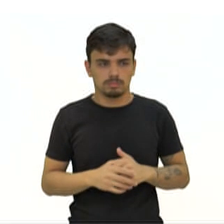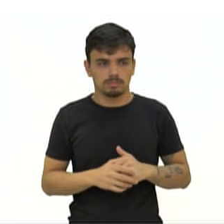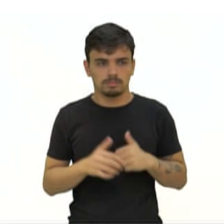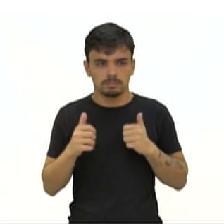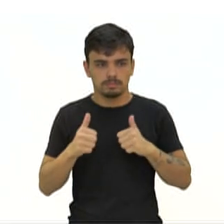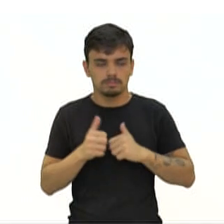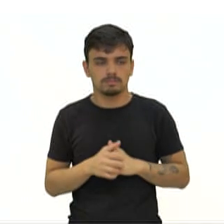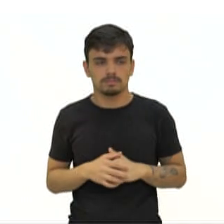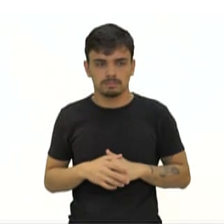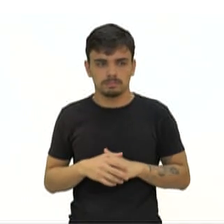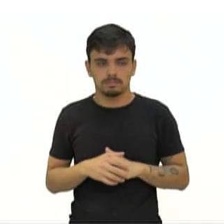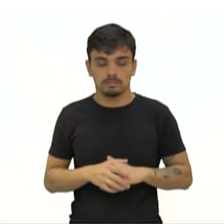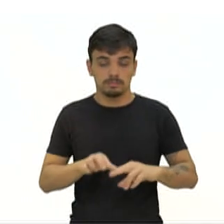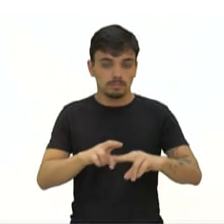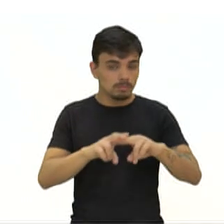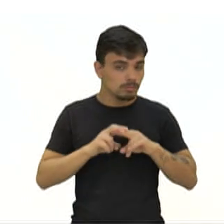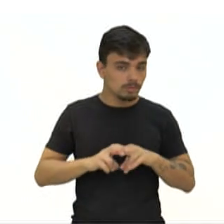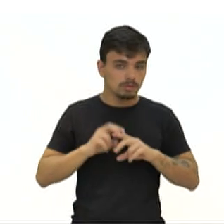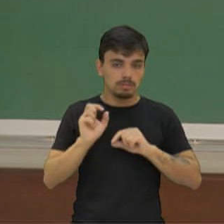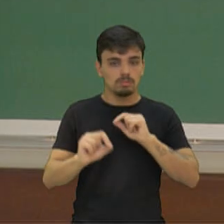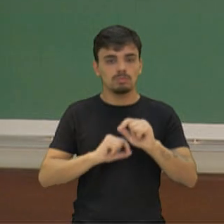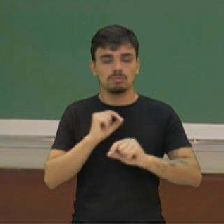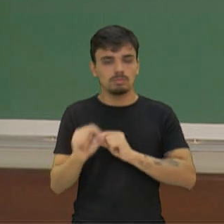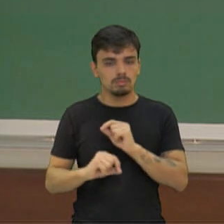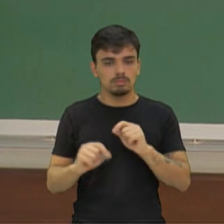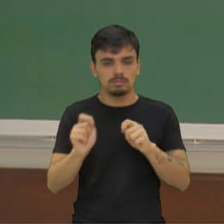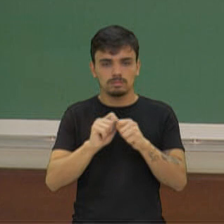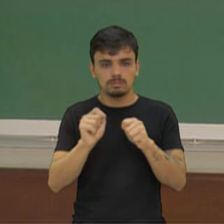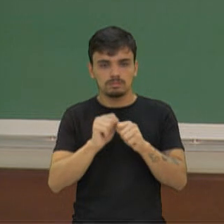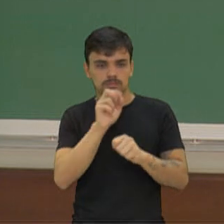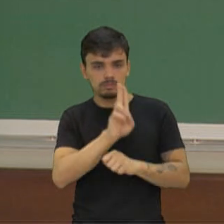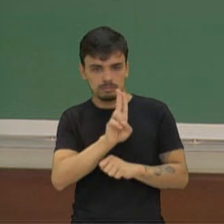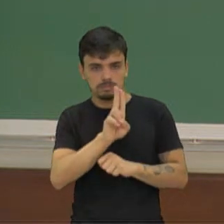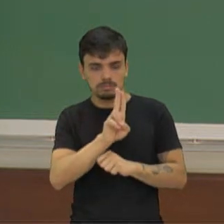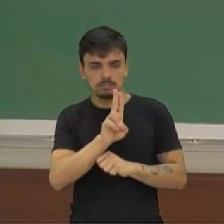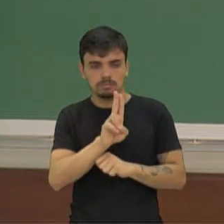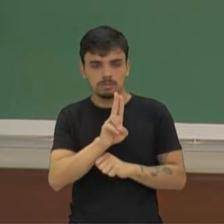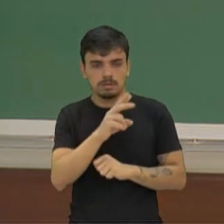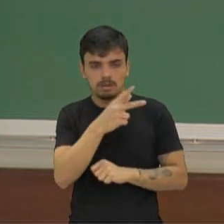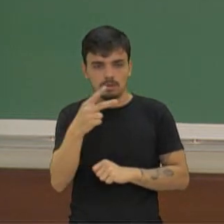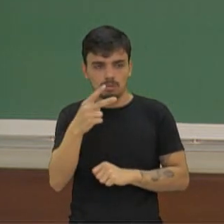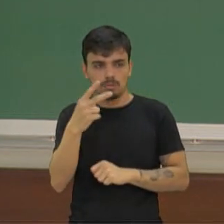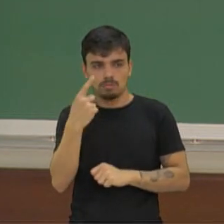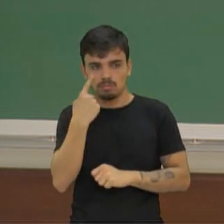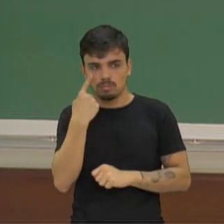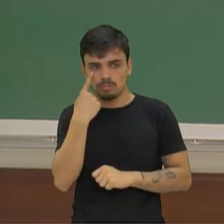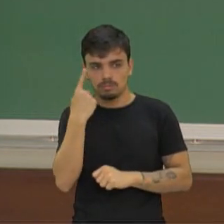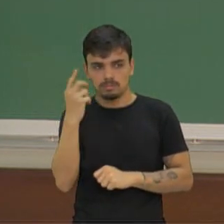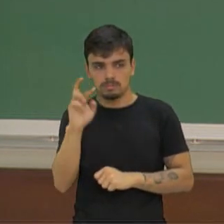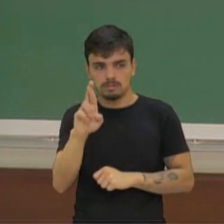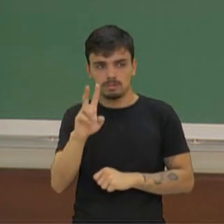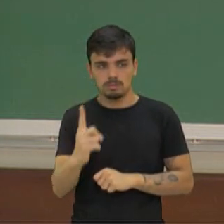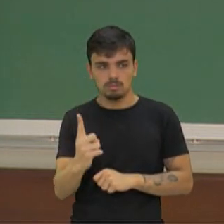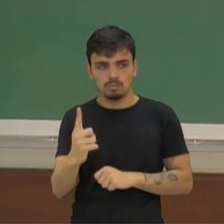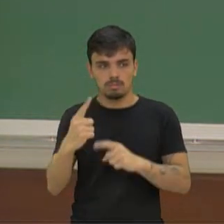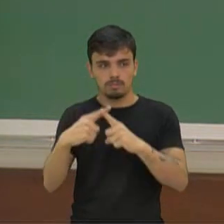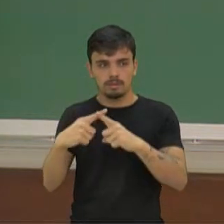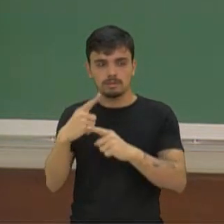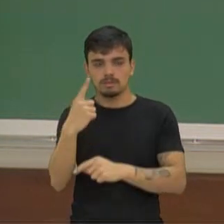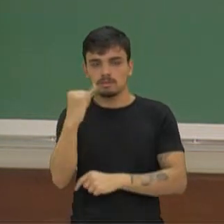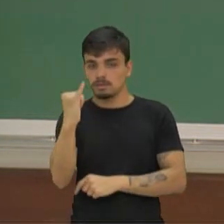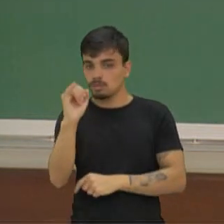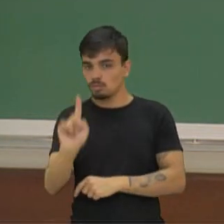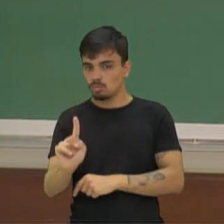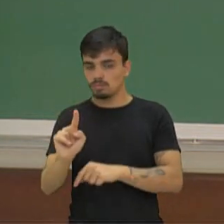Ok? Portanto, fazendo o URI no resistor 1, o 1 é igual a R1 vezes I1. Eu vou ter